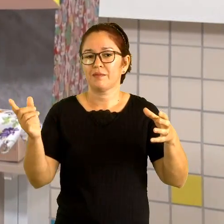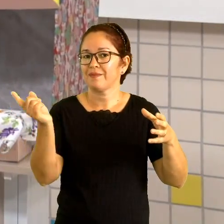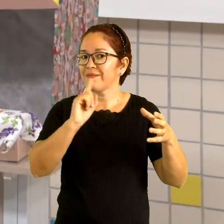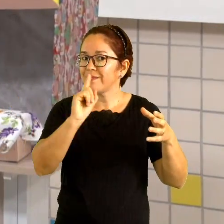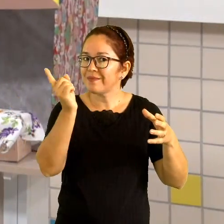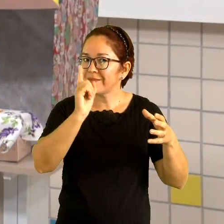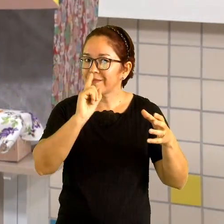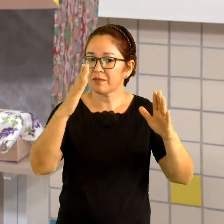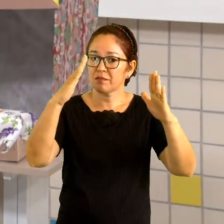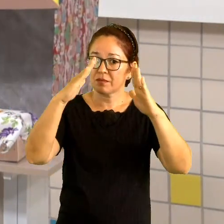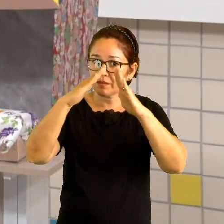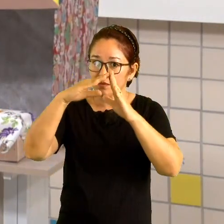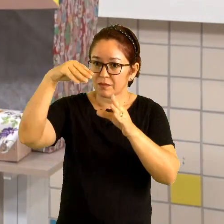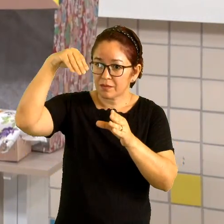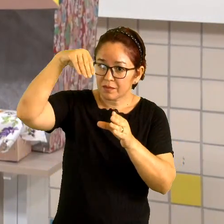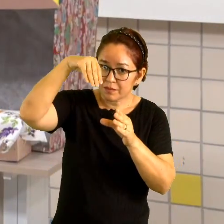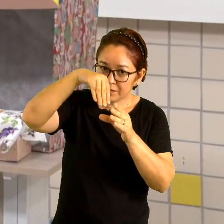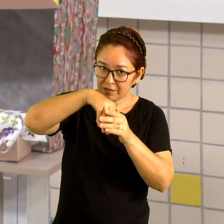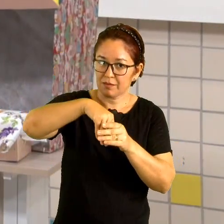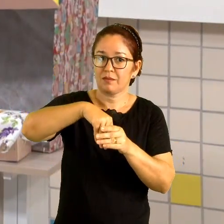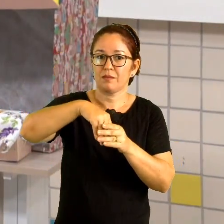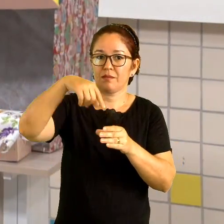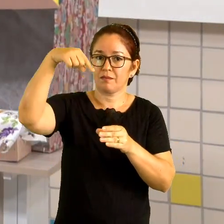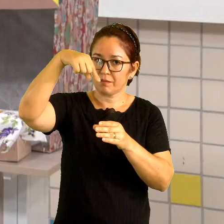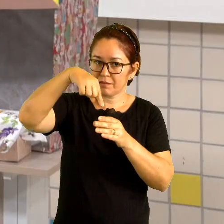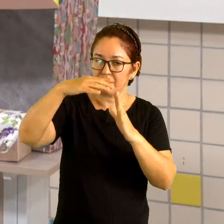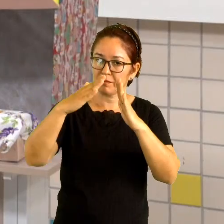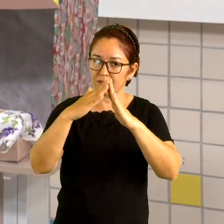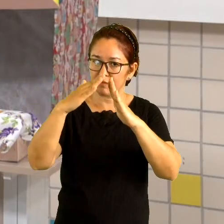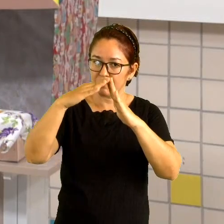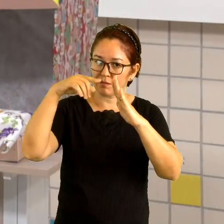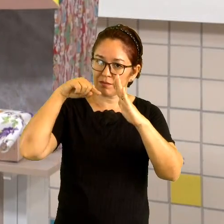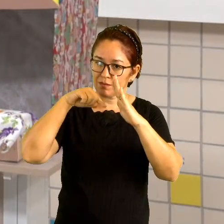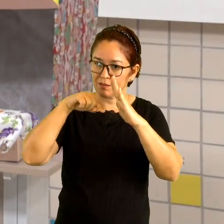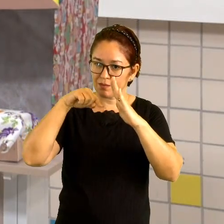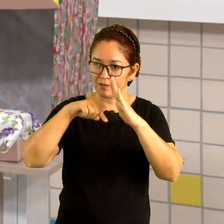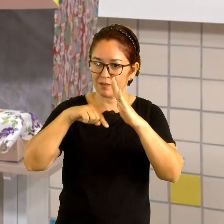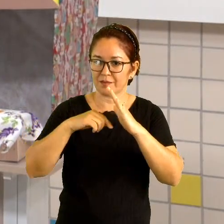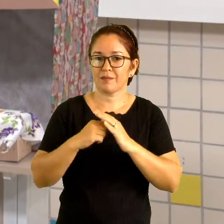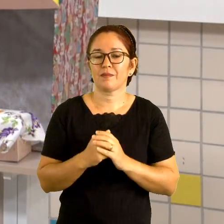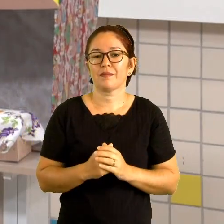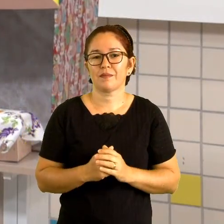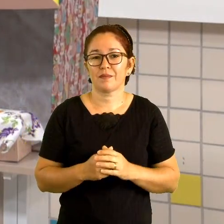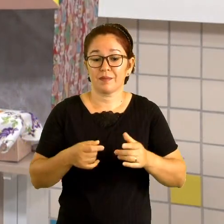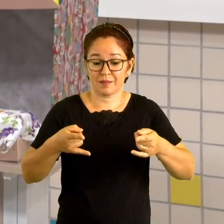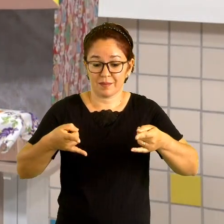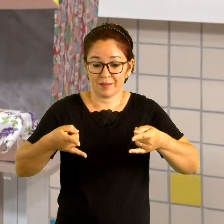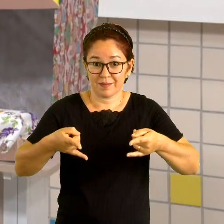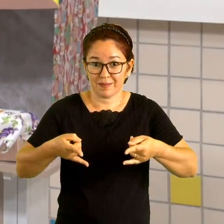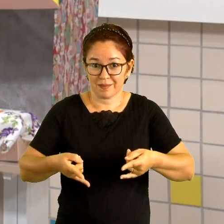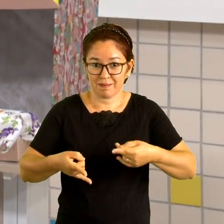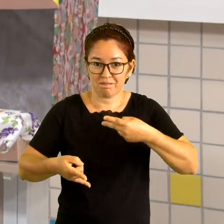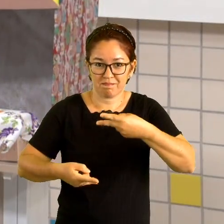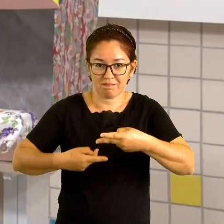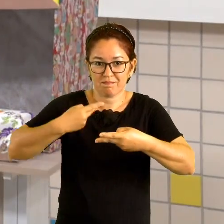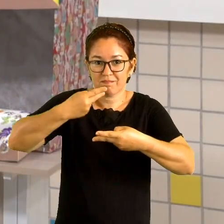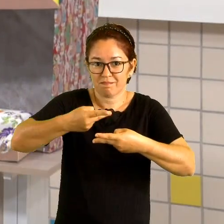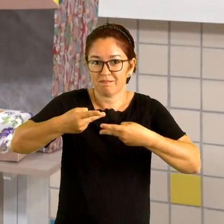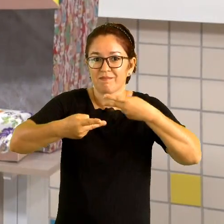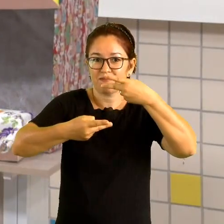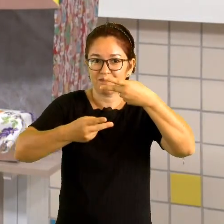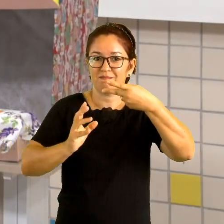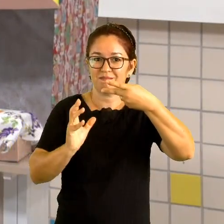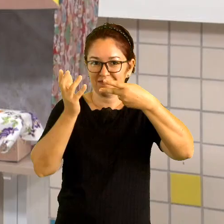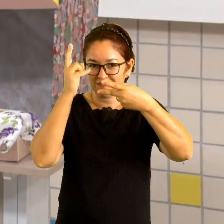numa casa sonolenta e mais especificamente em cima de uma cama. E quem